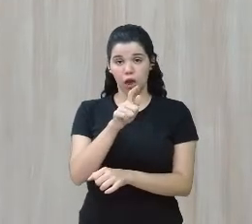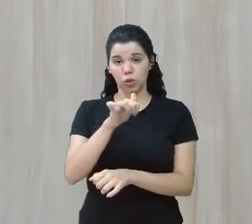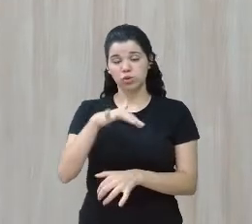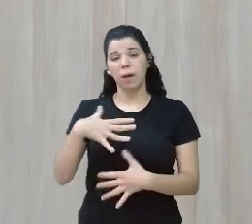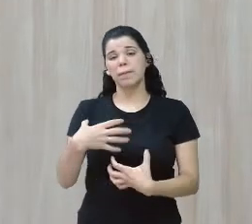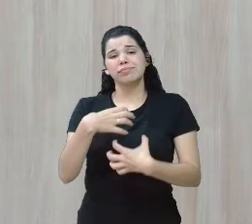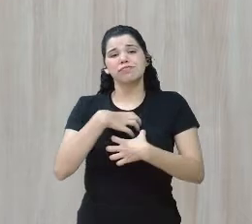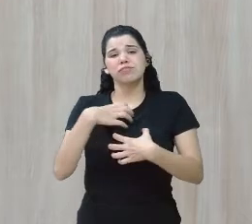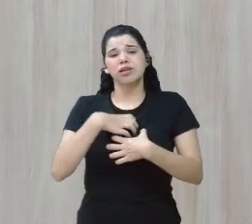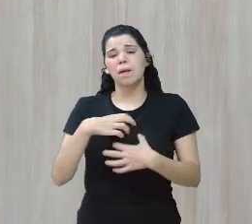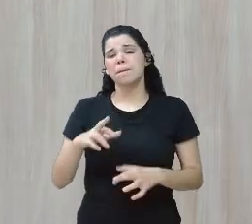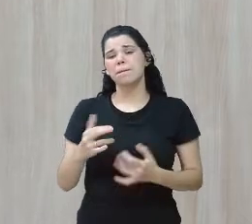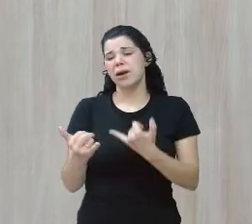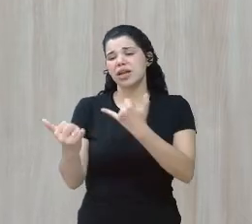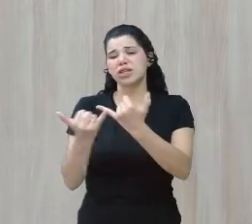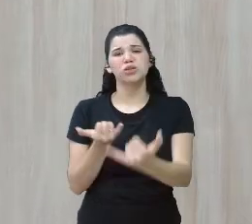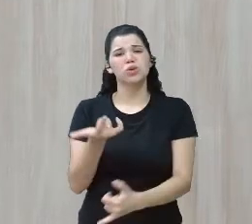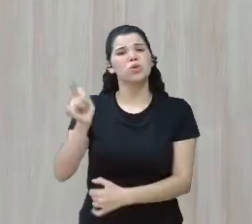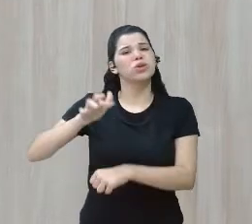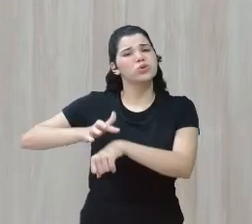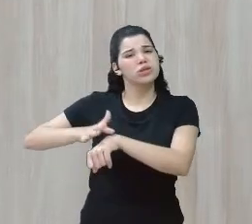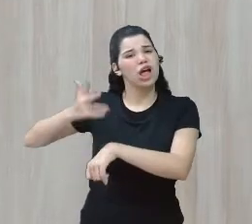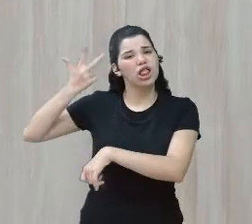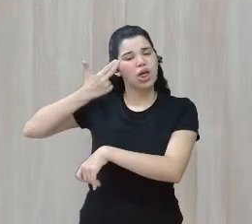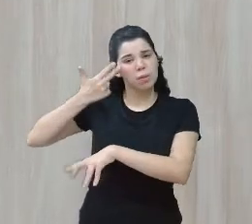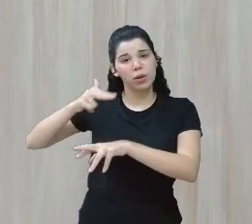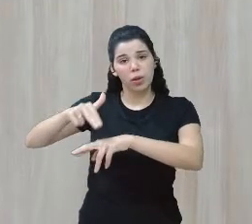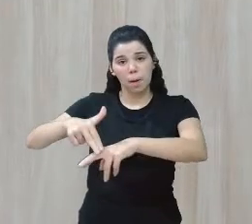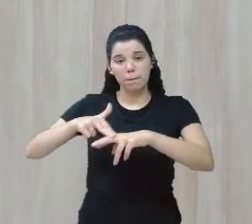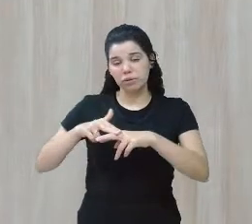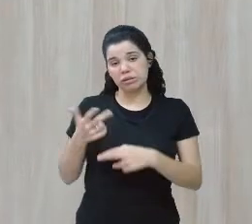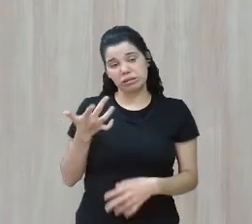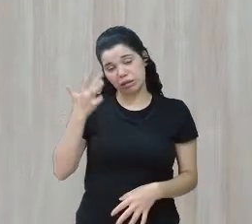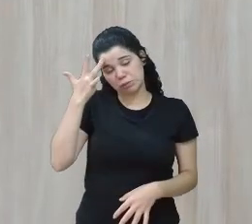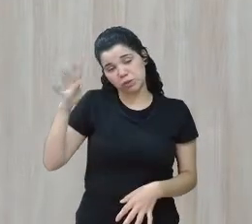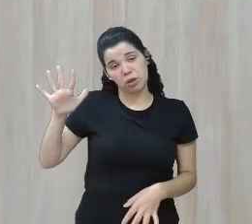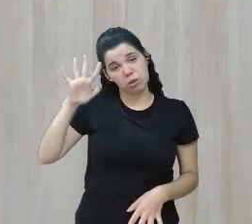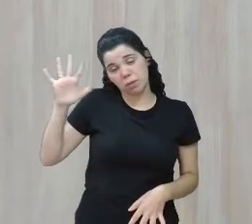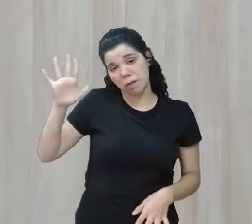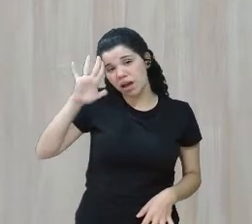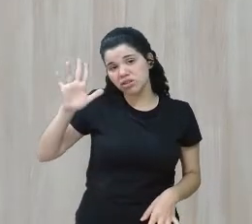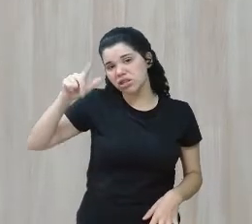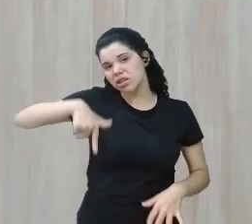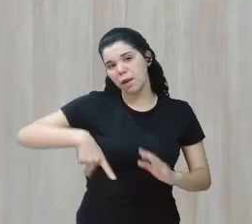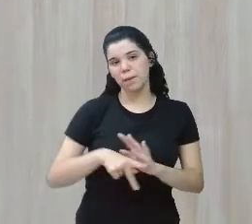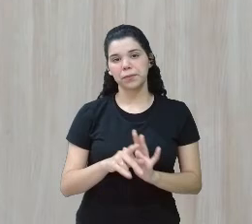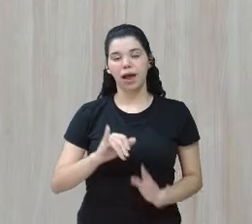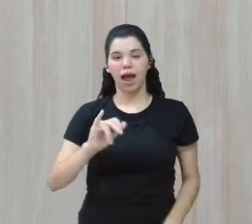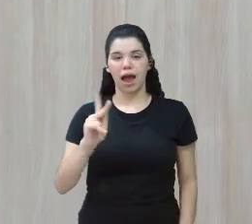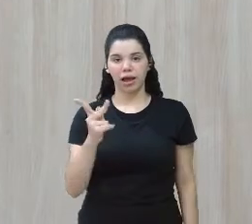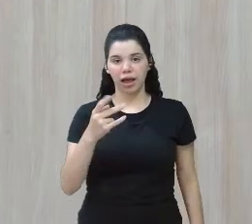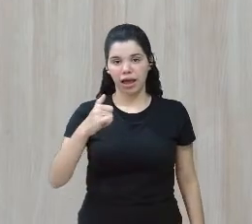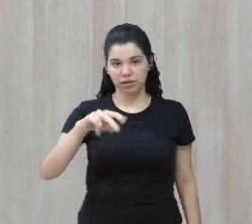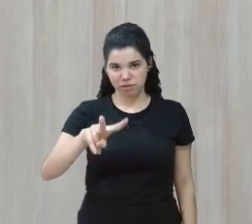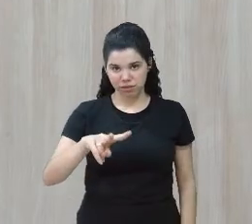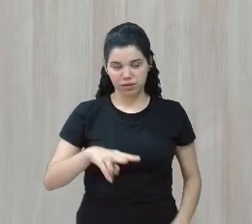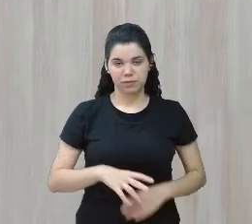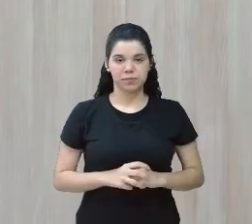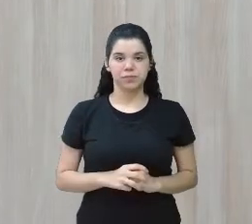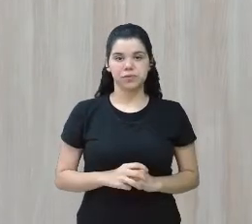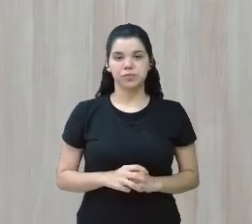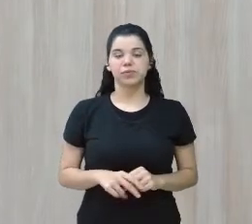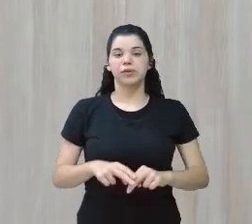se parecem com outras doenças. Então, ninguém suspeita que seja o vírus do